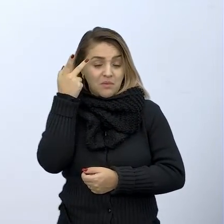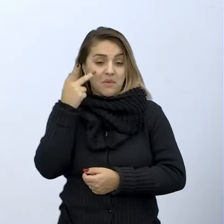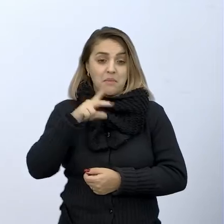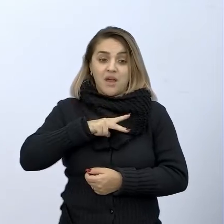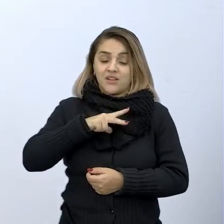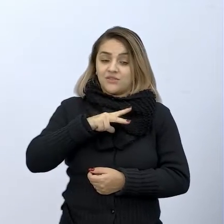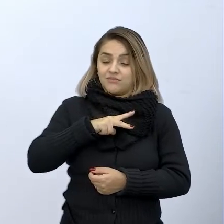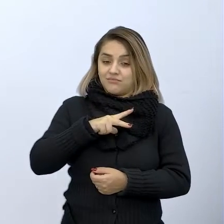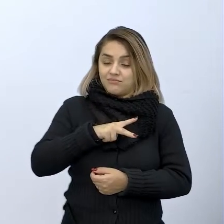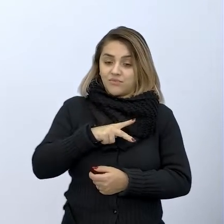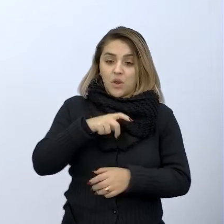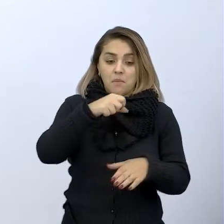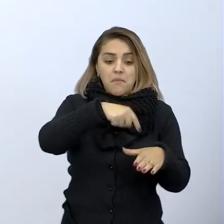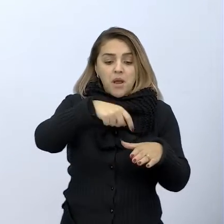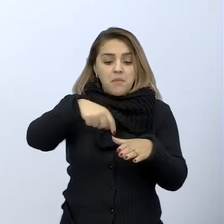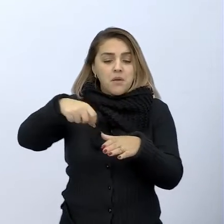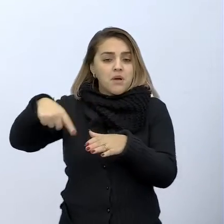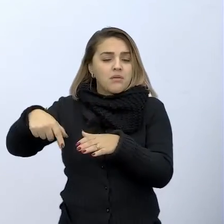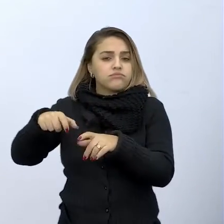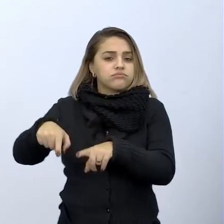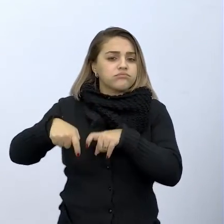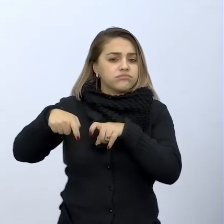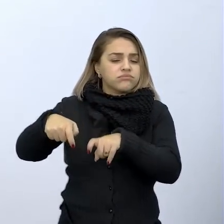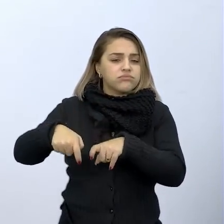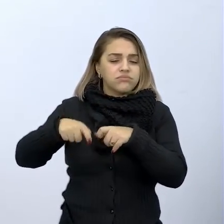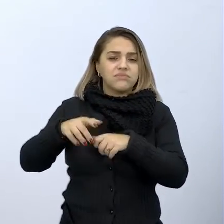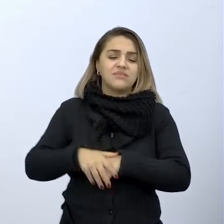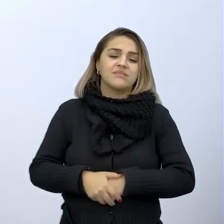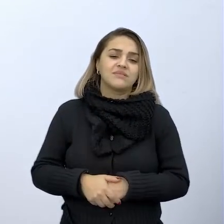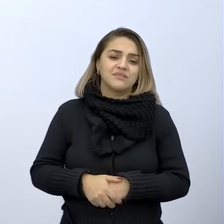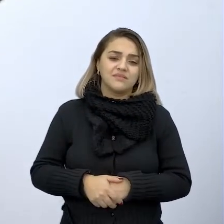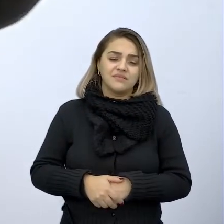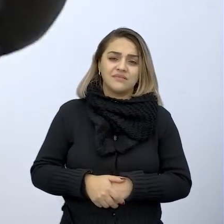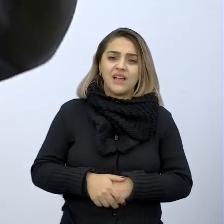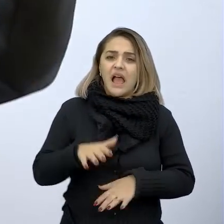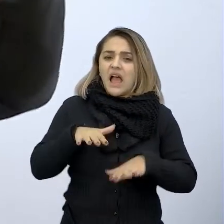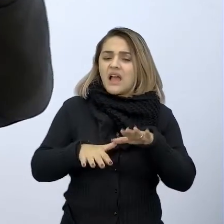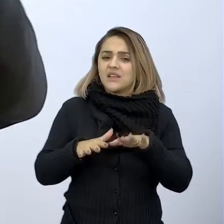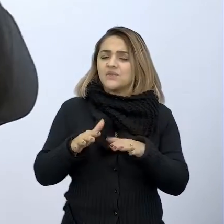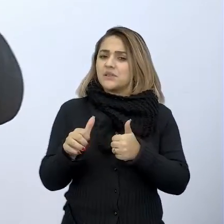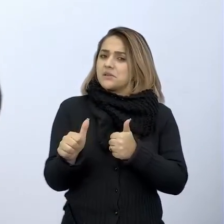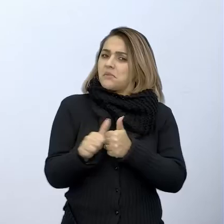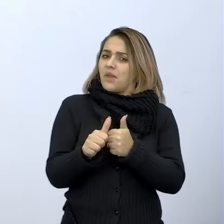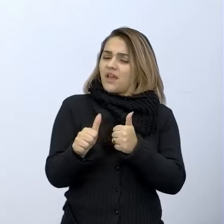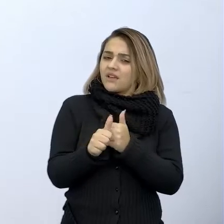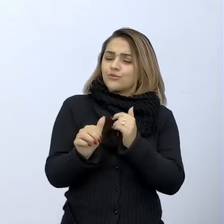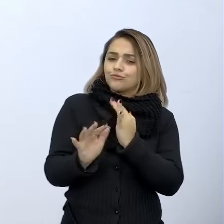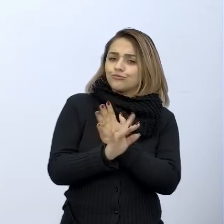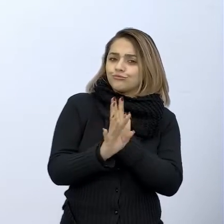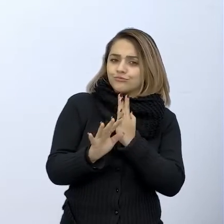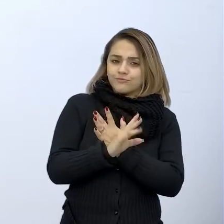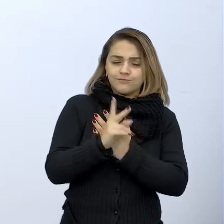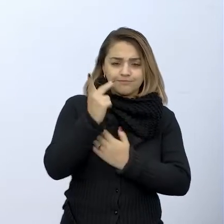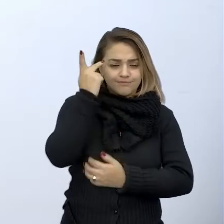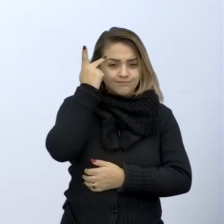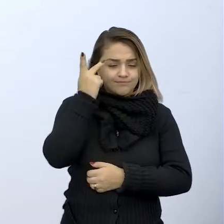grande maioria deles situadas no anel urbano de uma